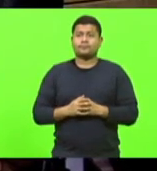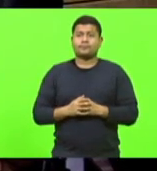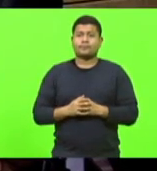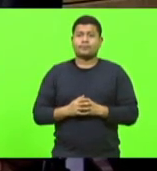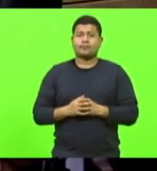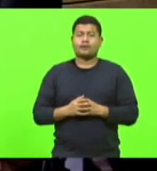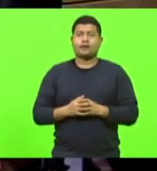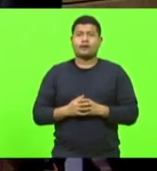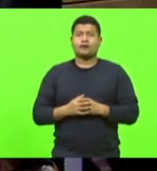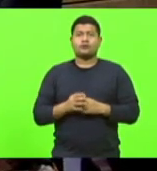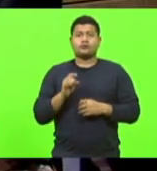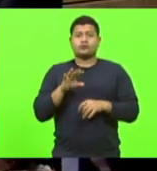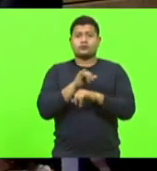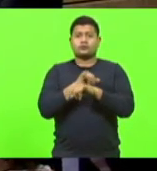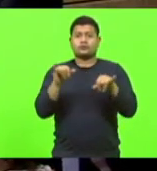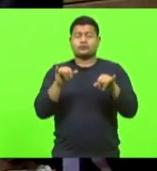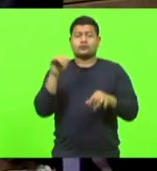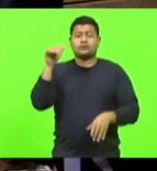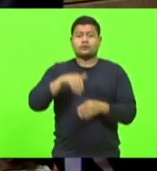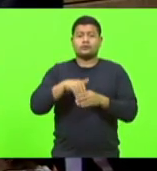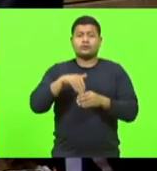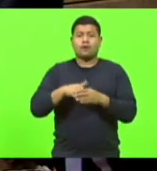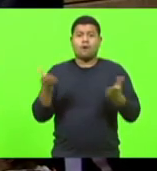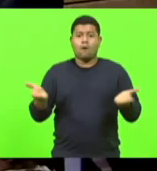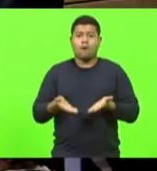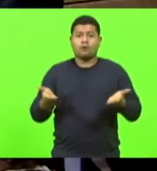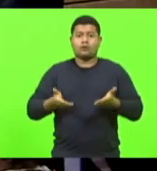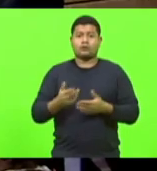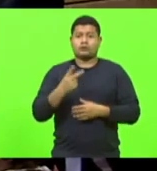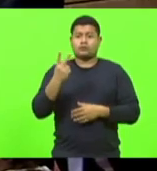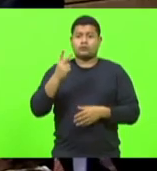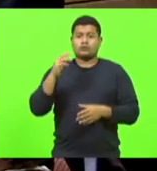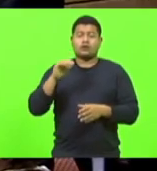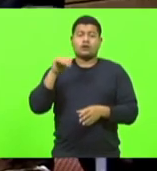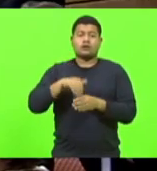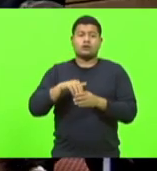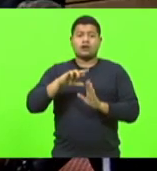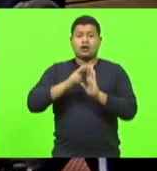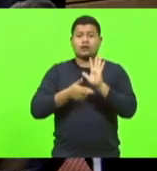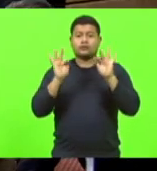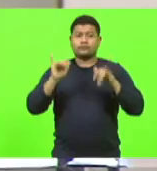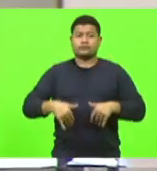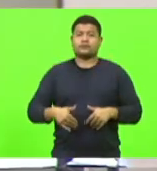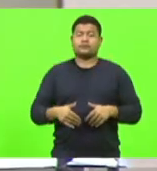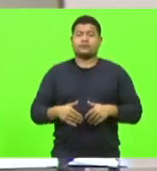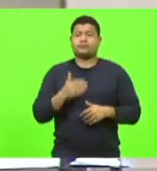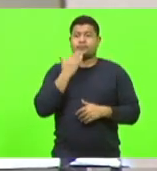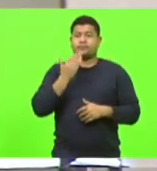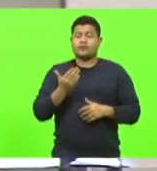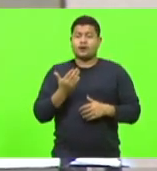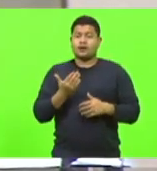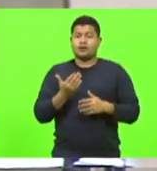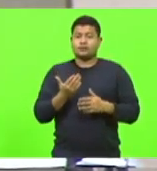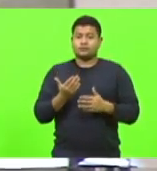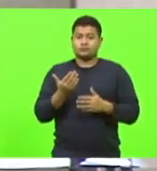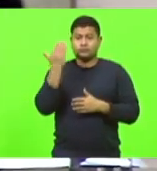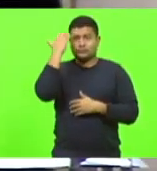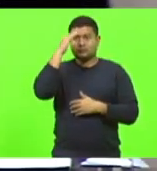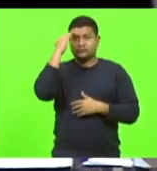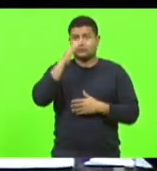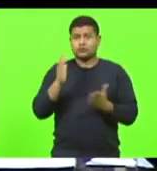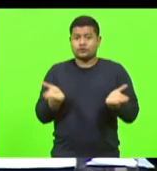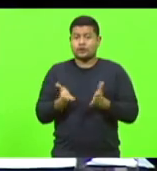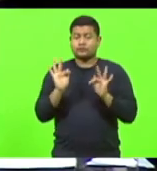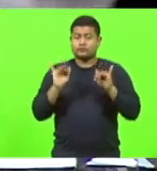colocando a vossas excelências que nós vamos voltar ainda no dia de hoje o segundo turno a redação final peço a compreensão de todos nós já estamos finalizando a